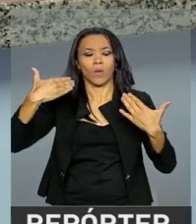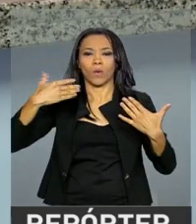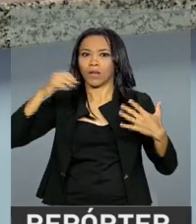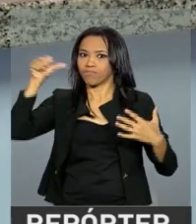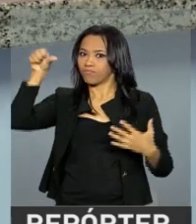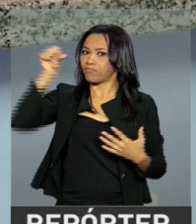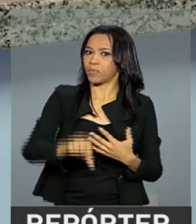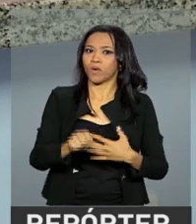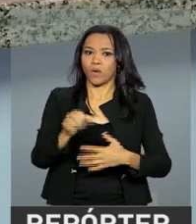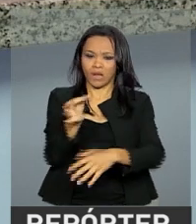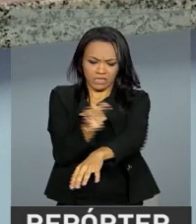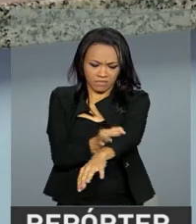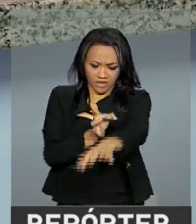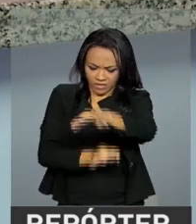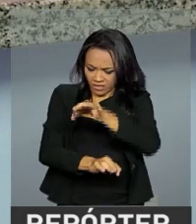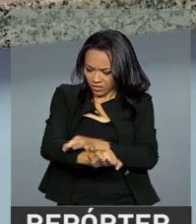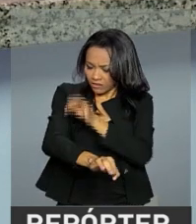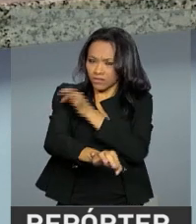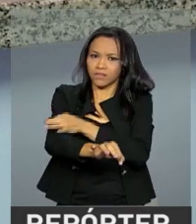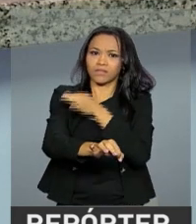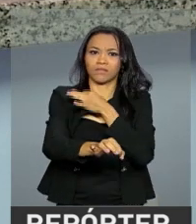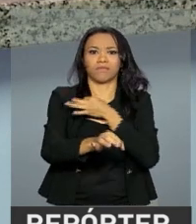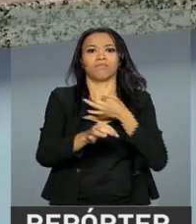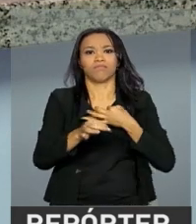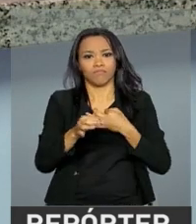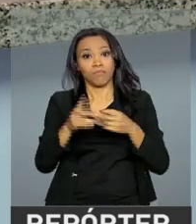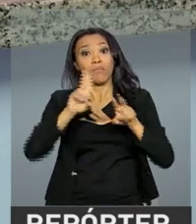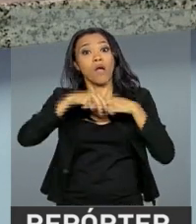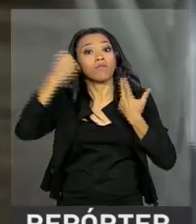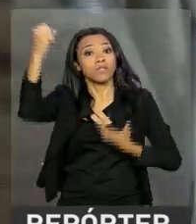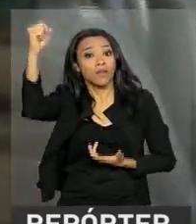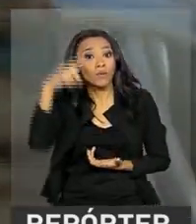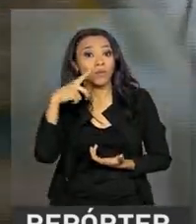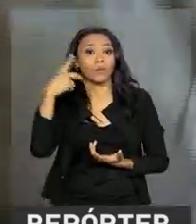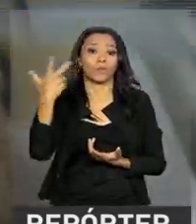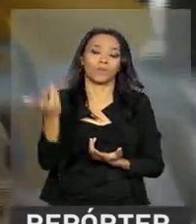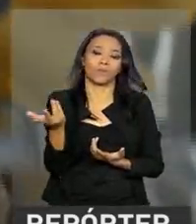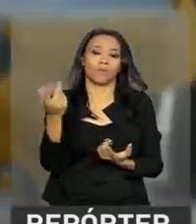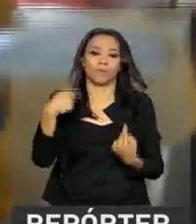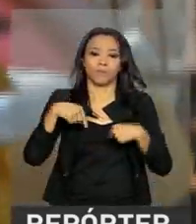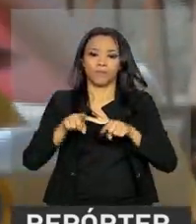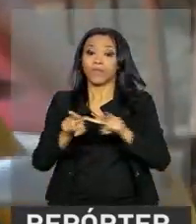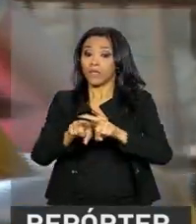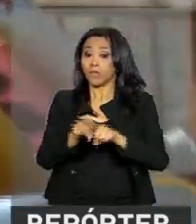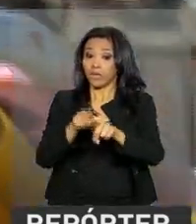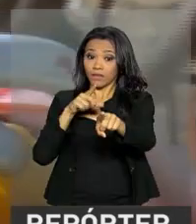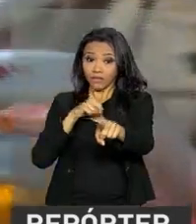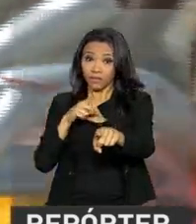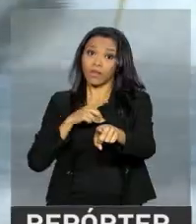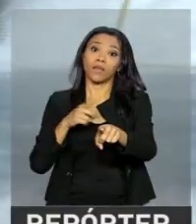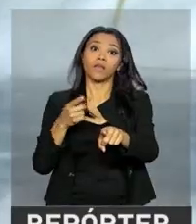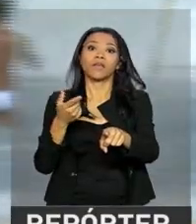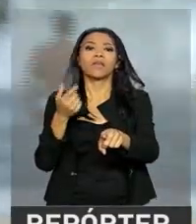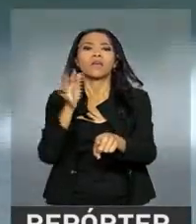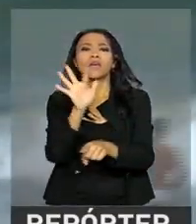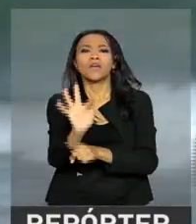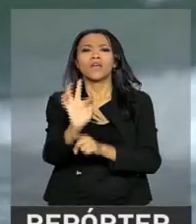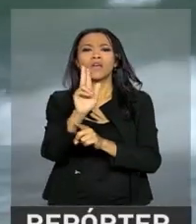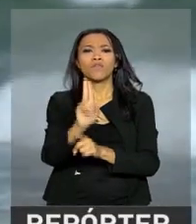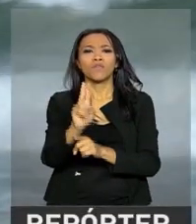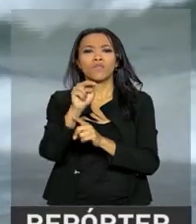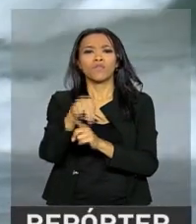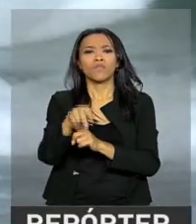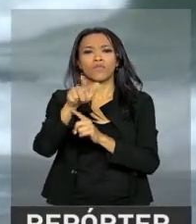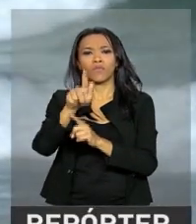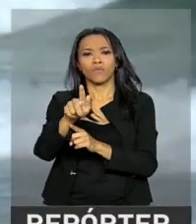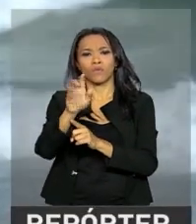Porque ele acende novamente só por ter luz solar, né? Tem ainda as doenças causadas pelos fungos, que são mais